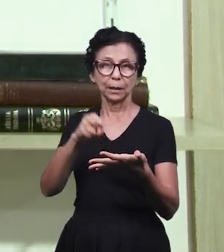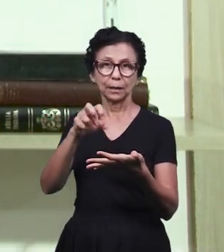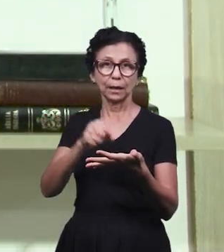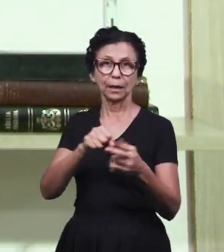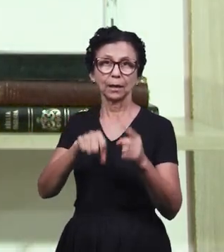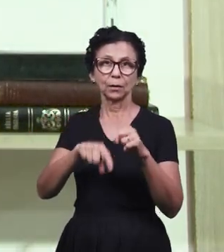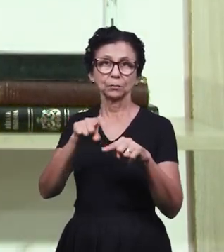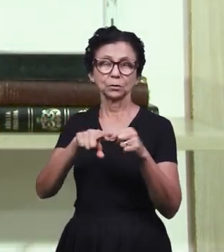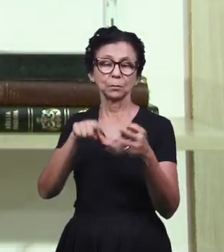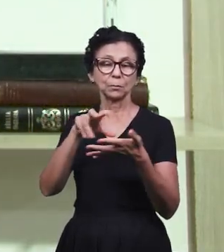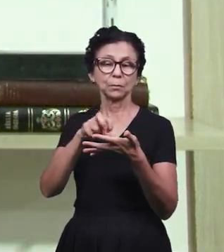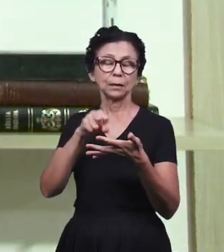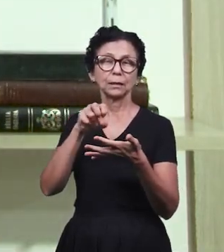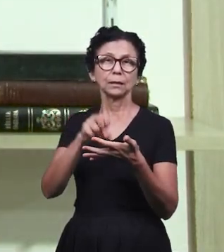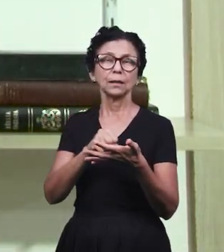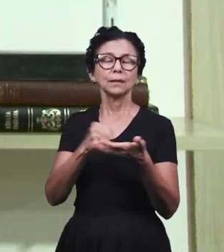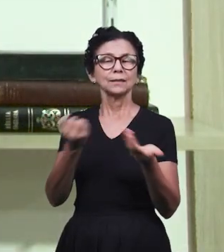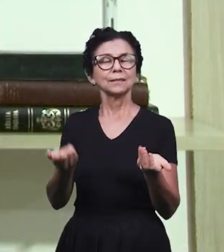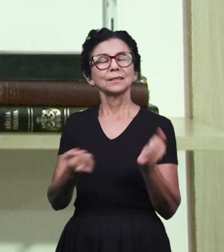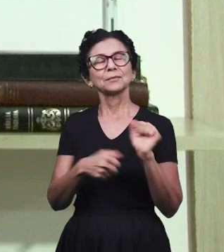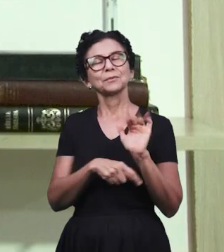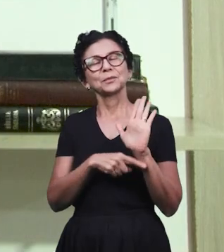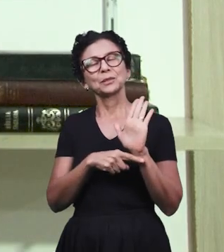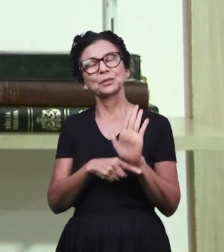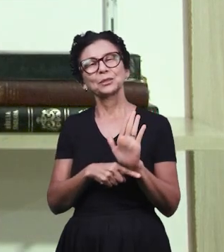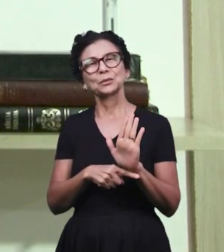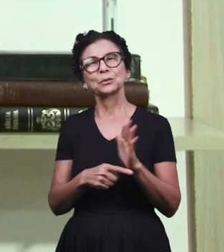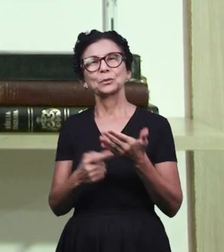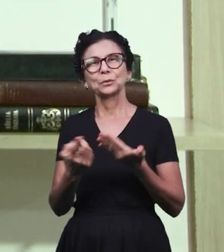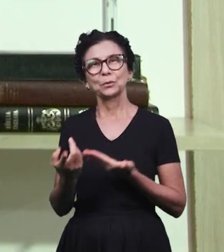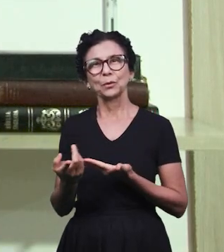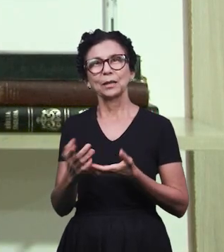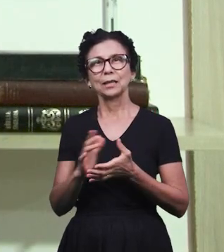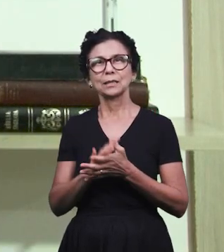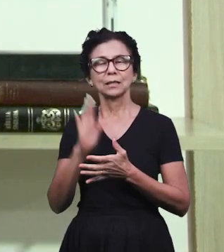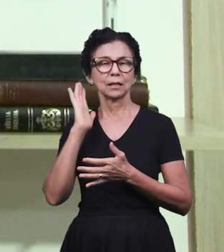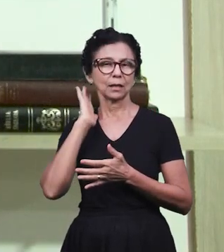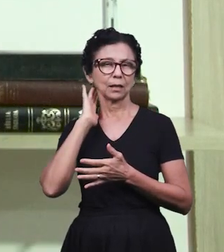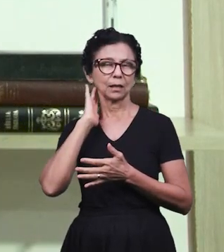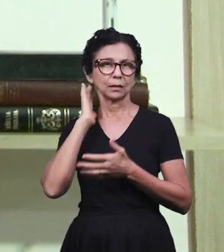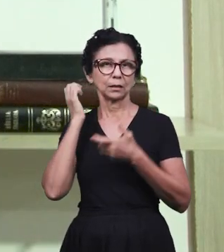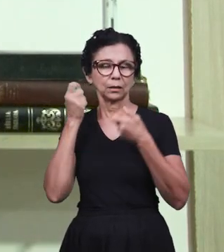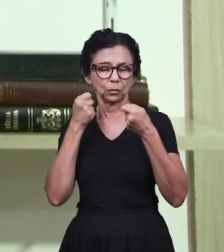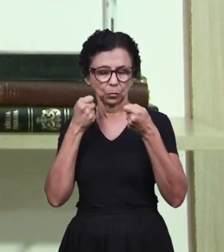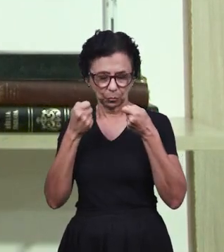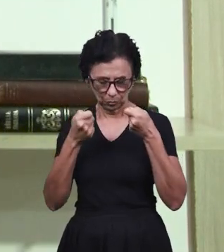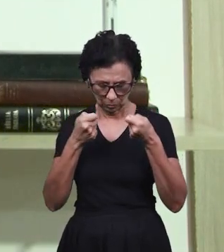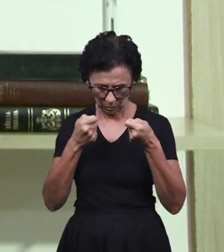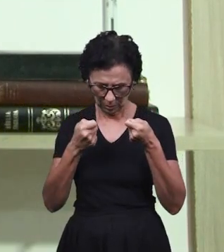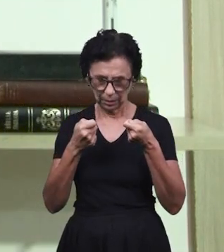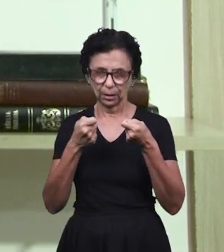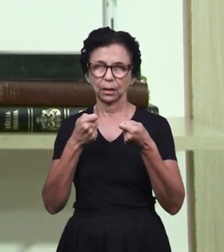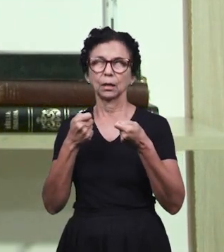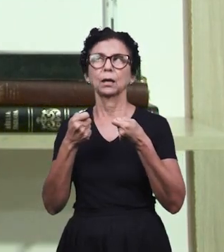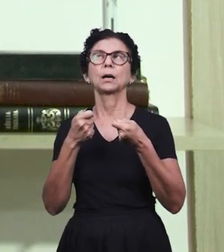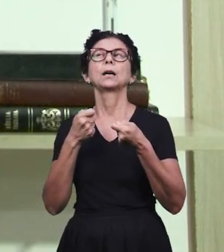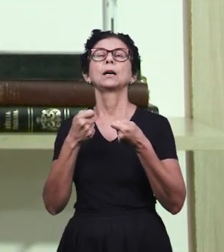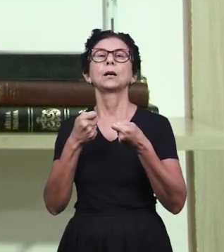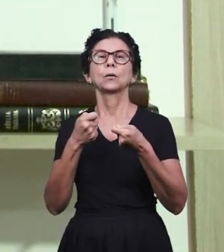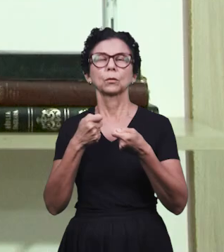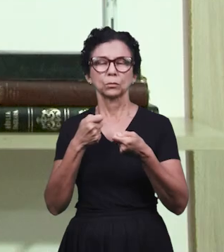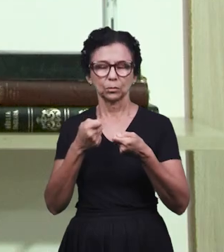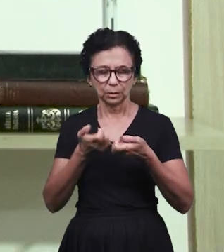e dessa forma eu ajudo essa criança no controle de cabeça, porque ela abaixa e tenta levantar de